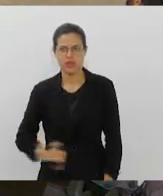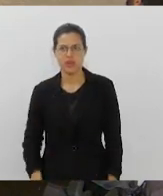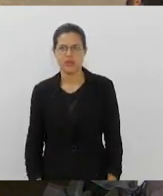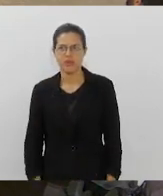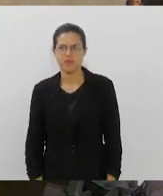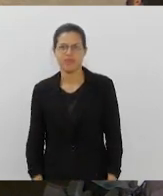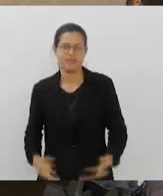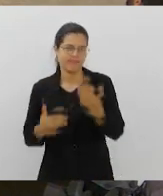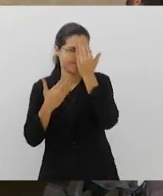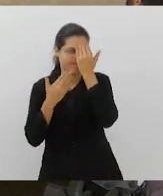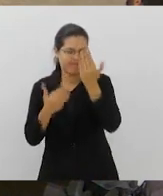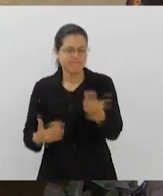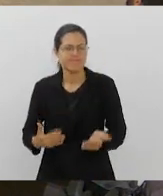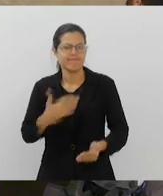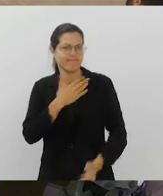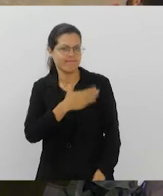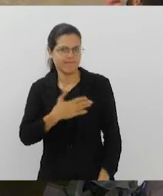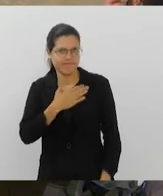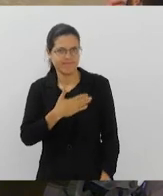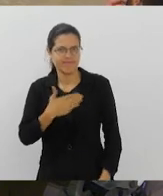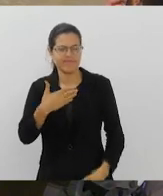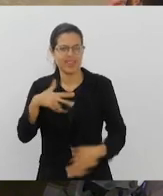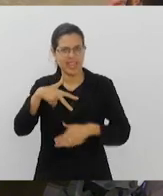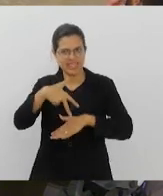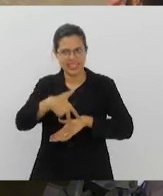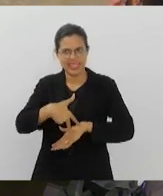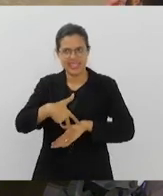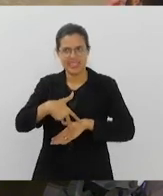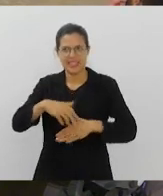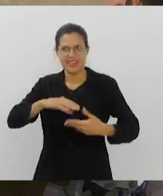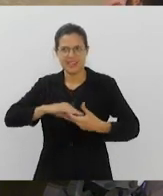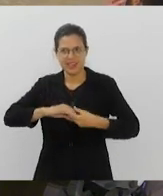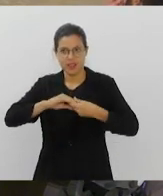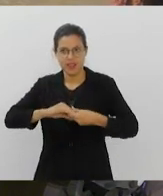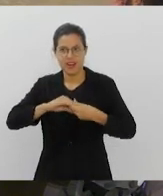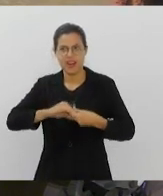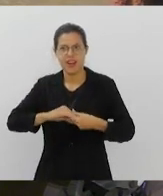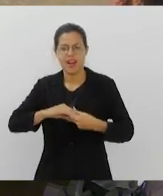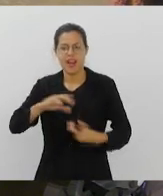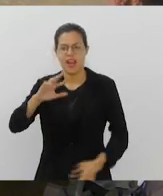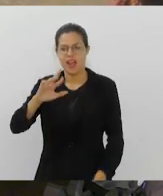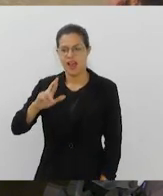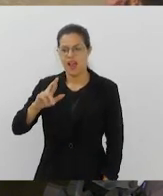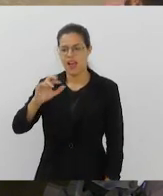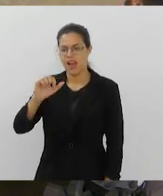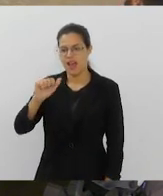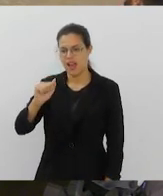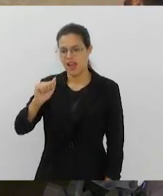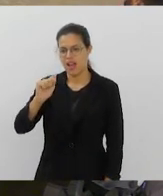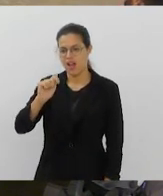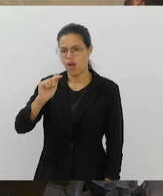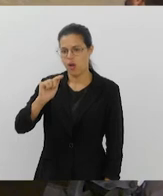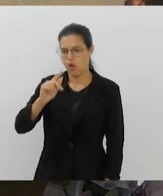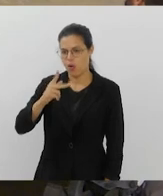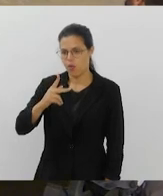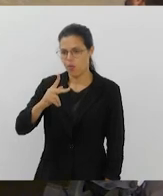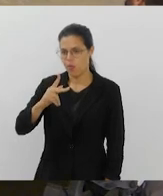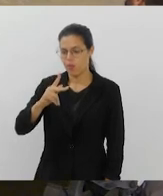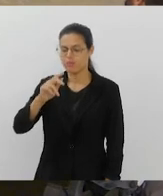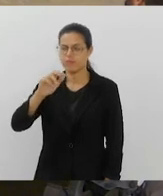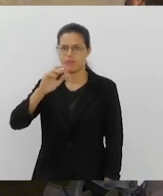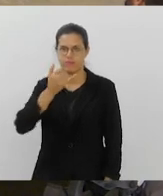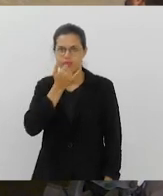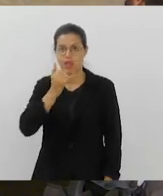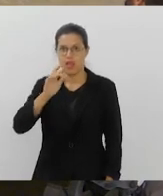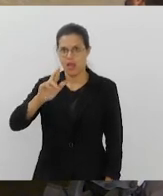Cumprimento a lenda, nobre Ralph Gracie, e tudo aquilo que representa, não ao jiu-jitsu brasileiro,